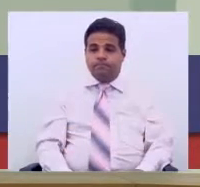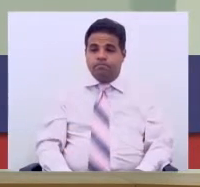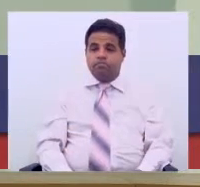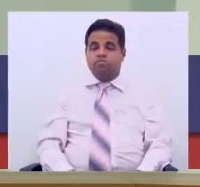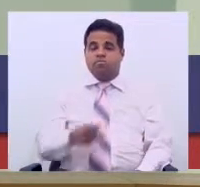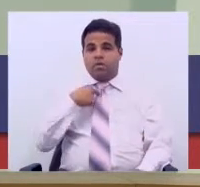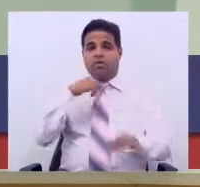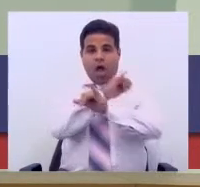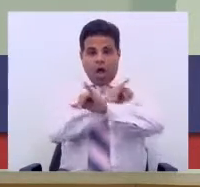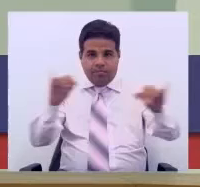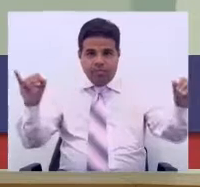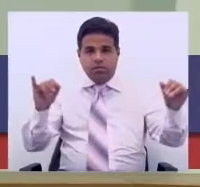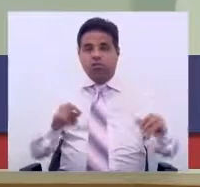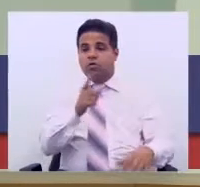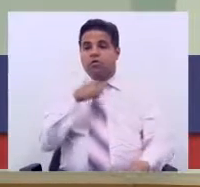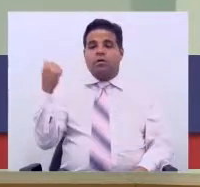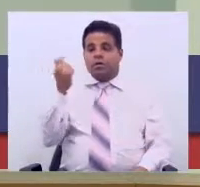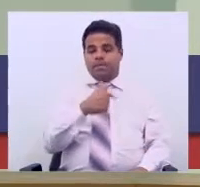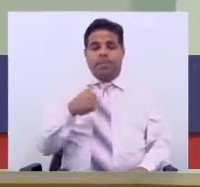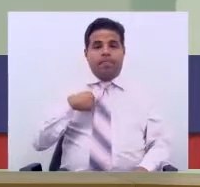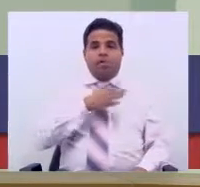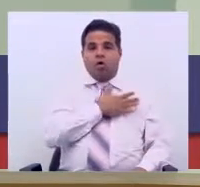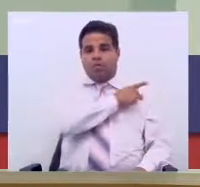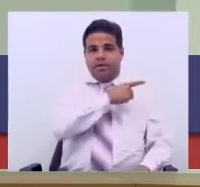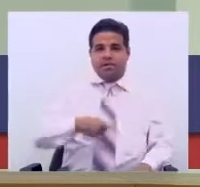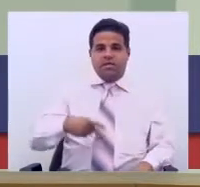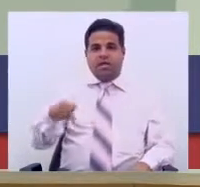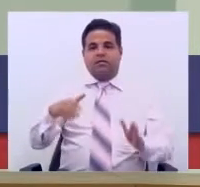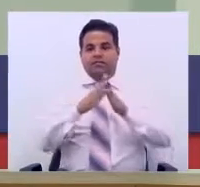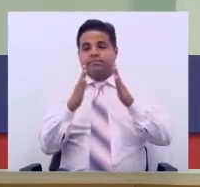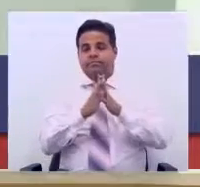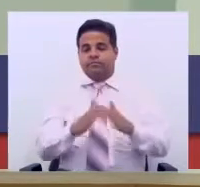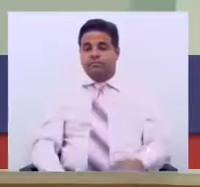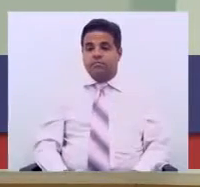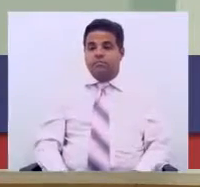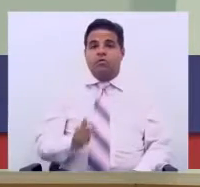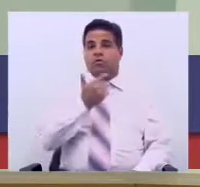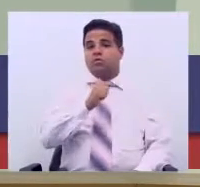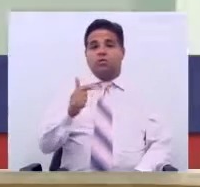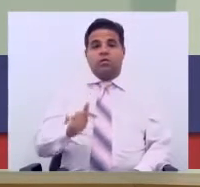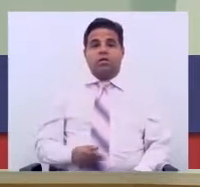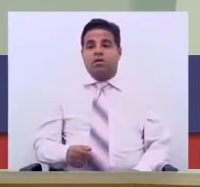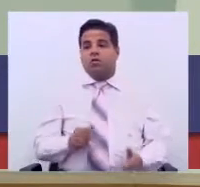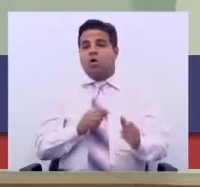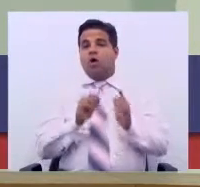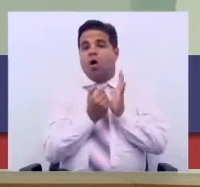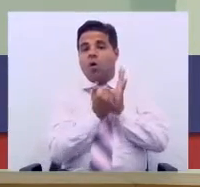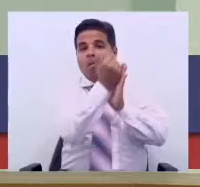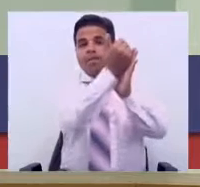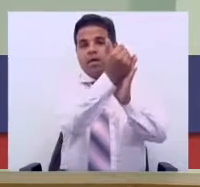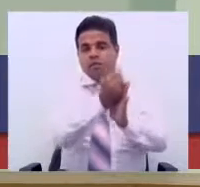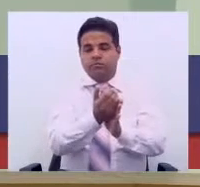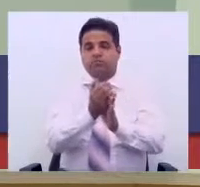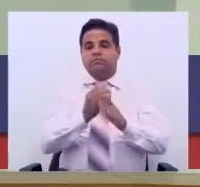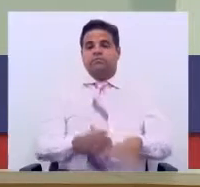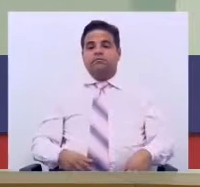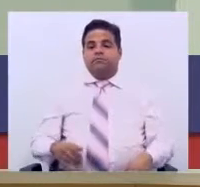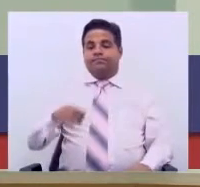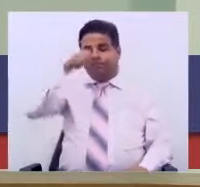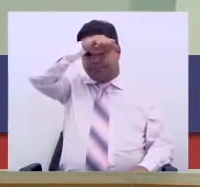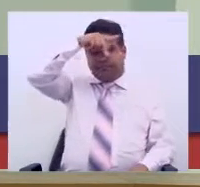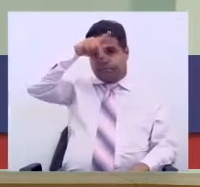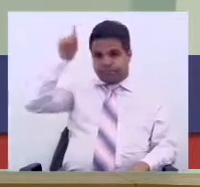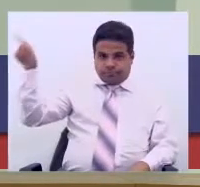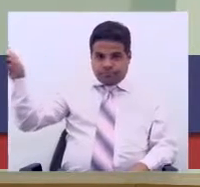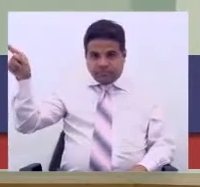havia dito que nós, eu como presidente desta casa, não teríamos aumento para o prefeito,